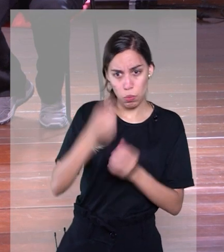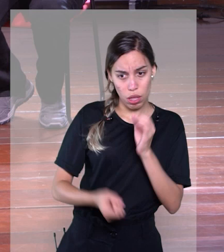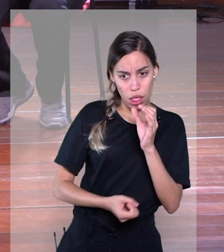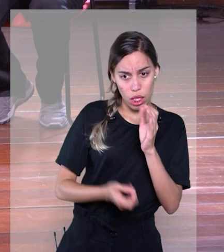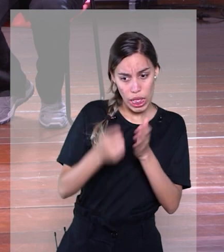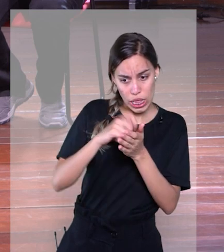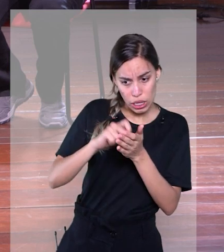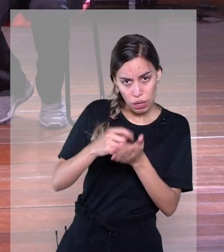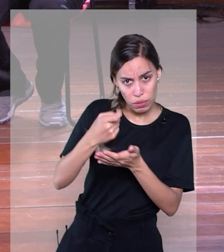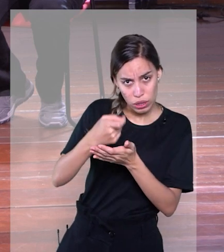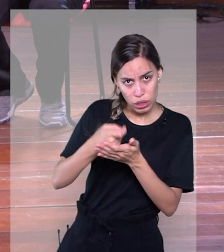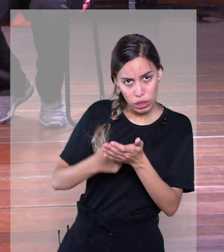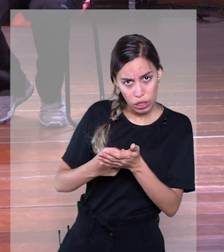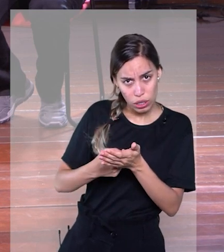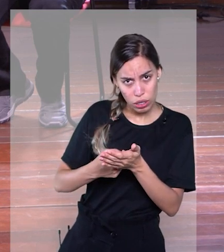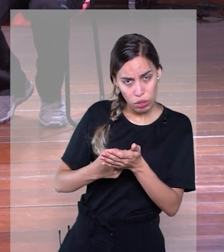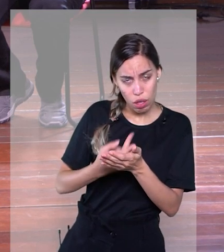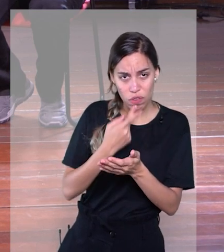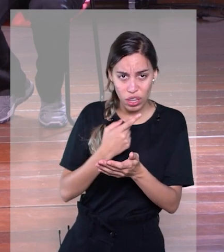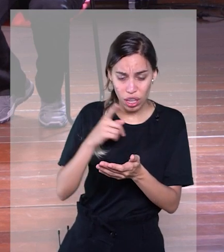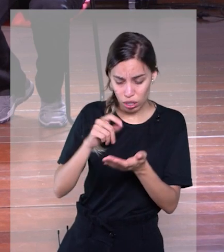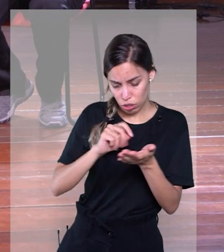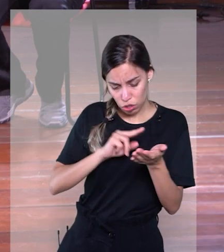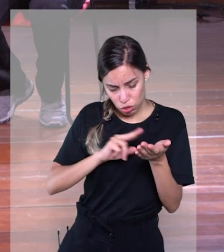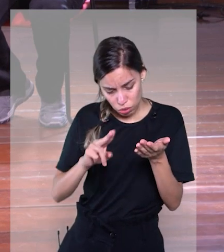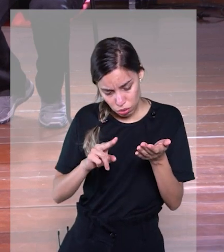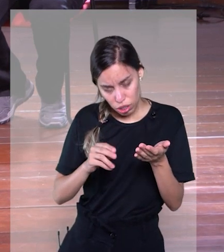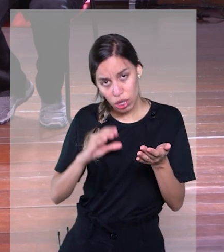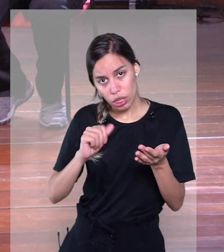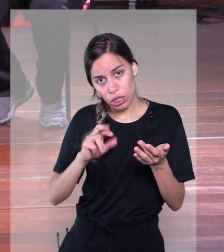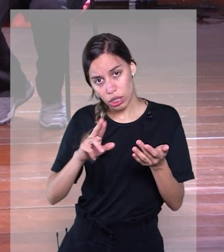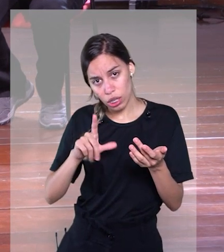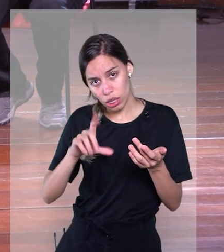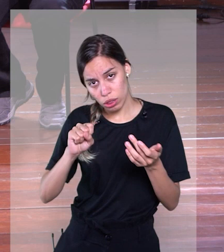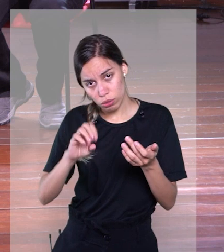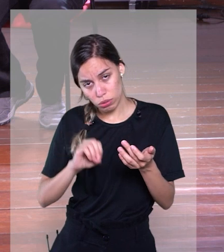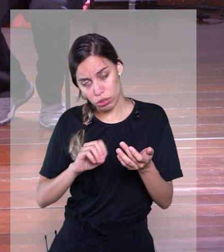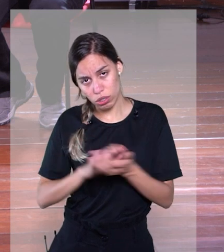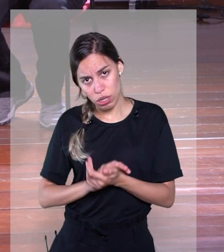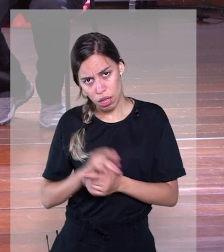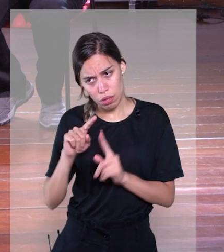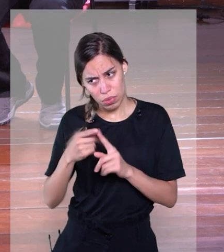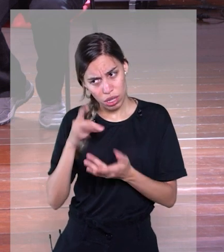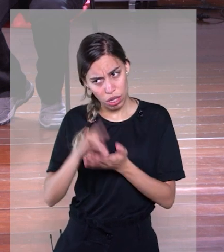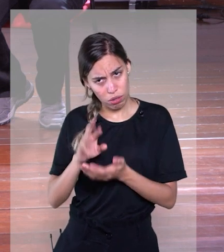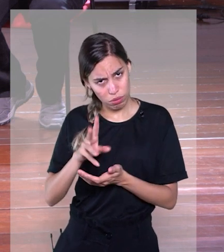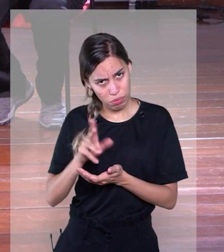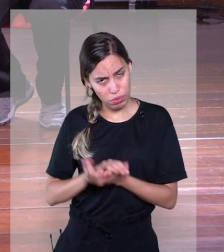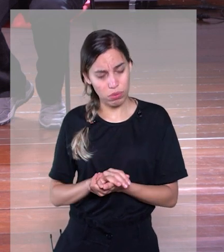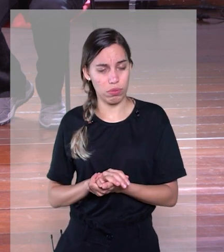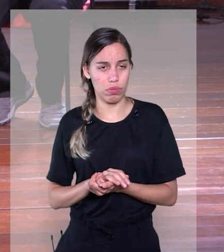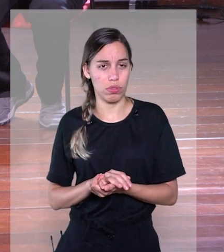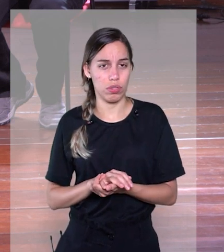que também não... Comumente são textos de autoajuda, assim, que são atribuídos ao Carlos. Daria até para fazer um livro e cujos direitos autorais poderiam